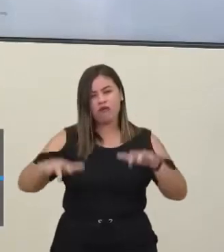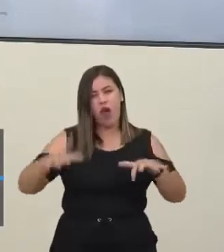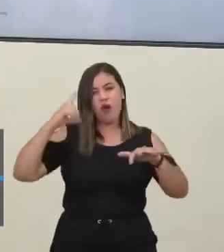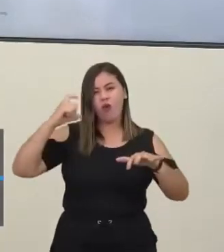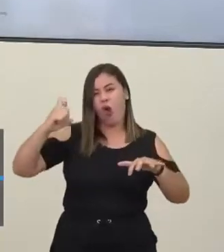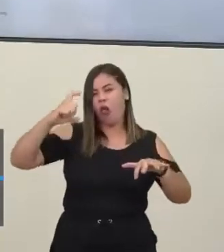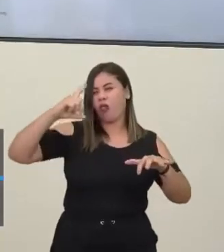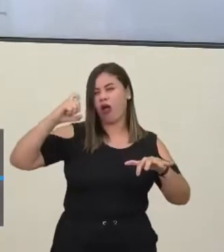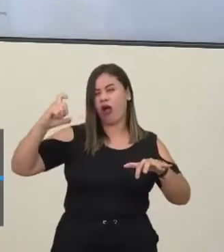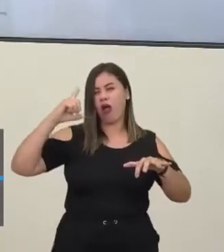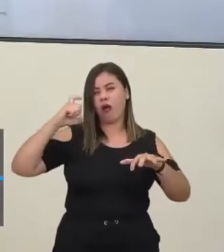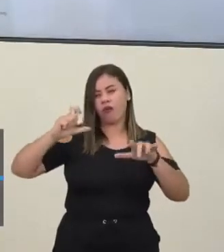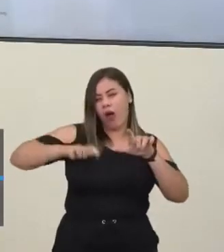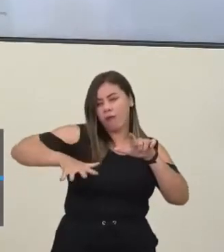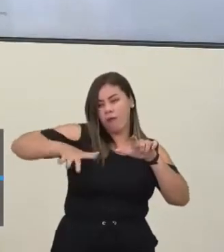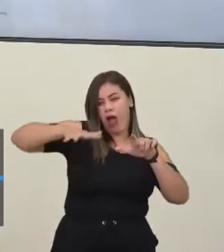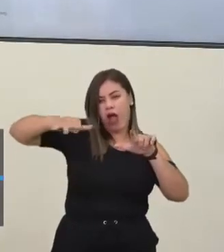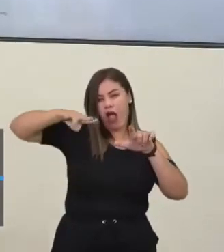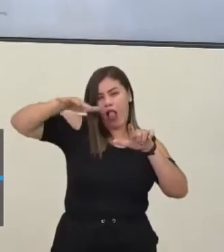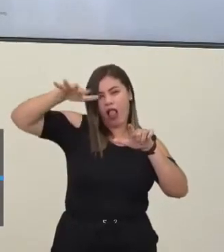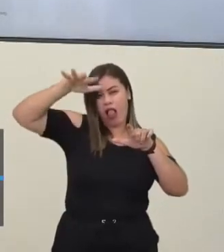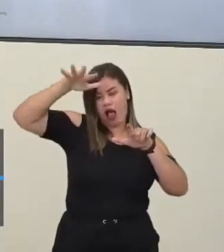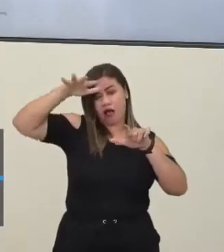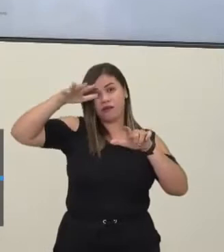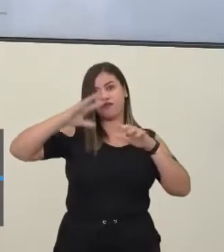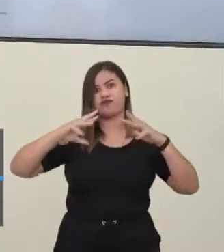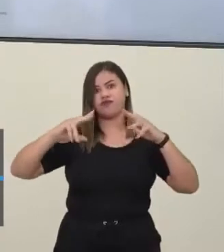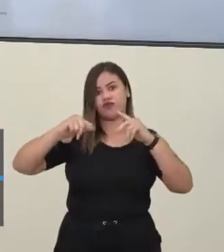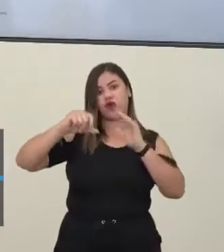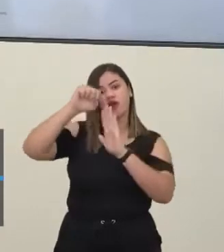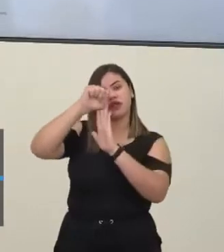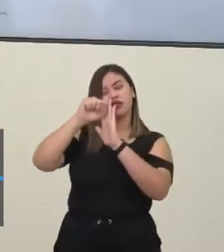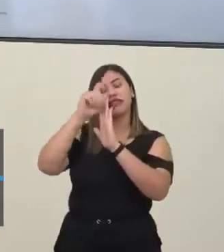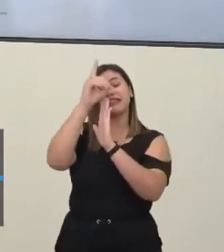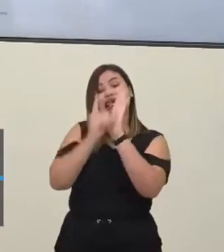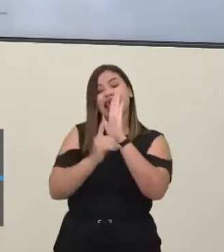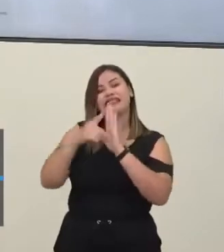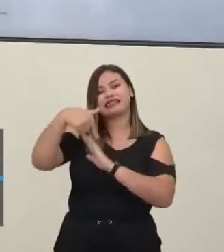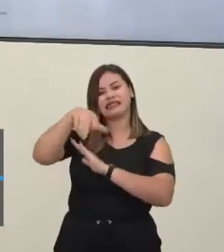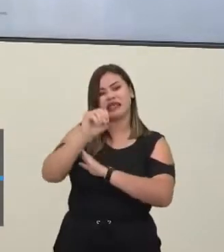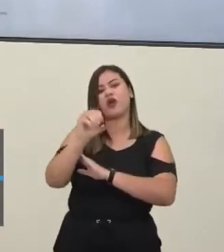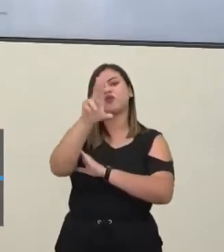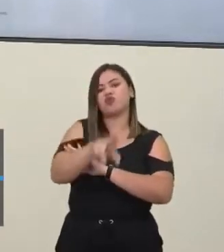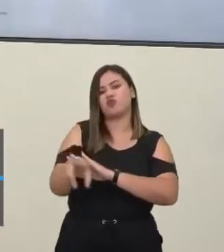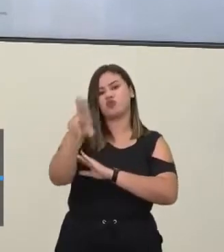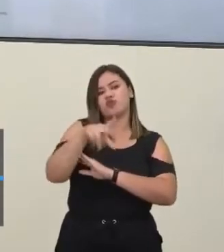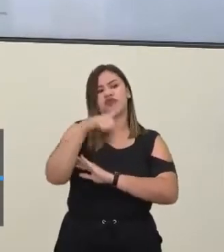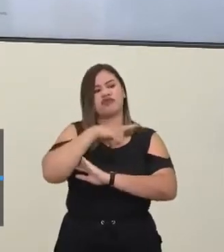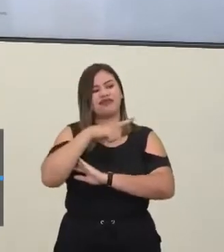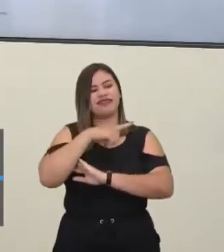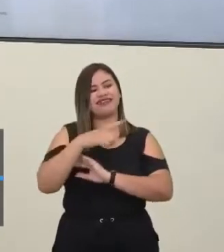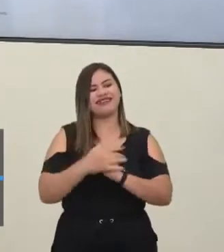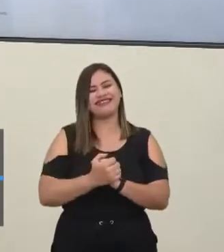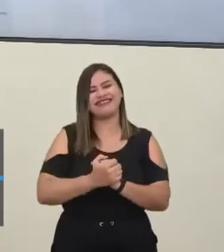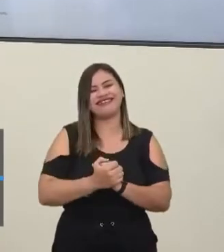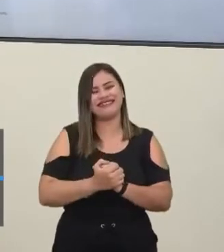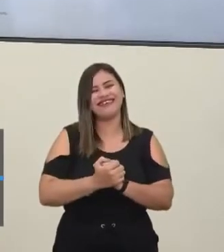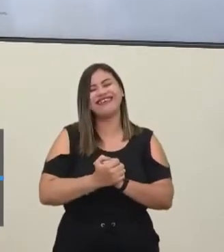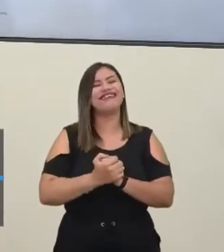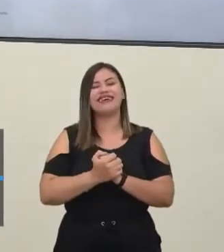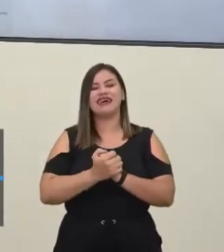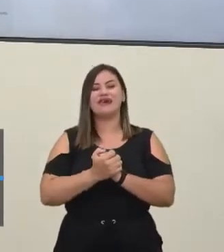bem diferente, né? E praticamente todo mundo na década de 70 utilizava teclados Hammond justamente para dar